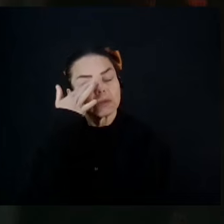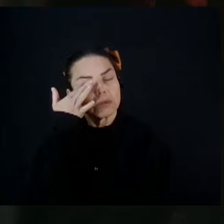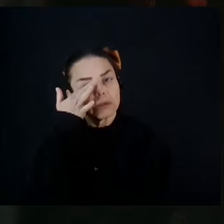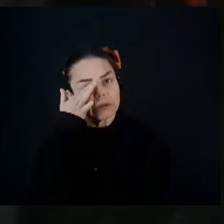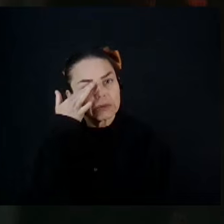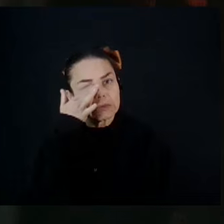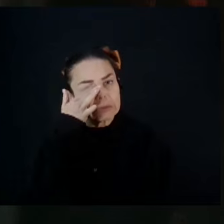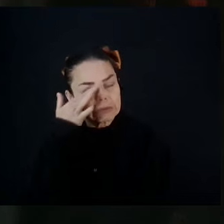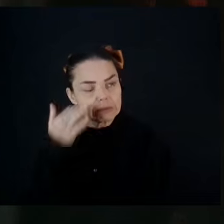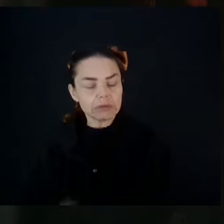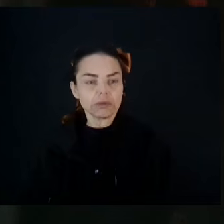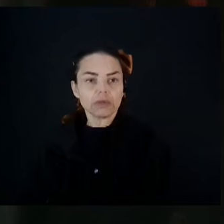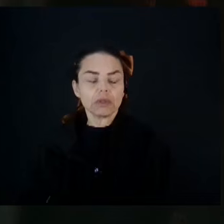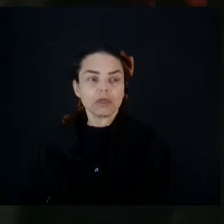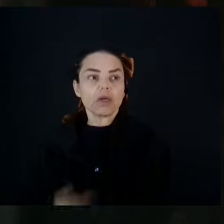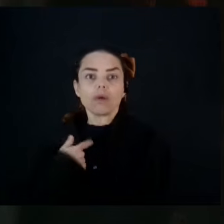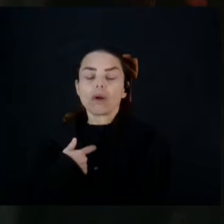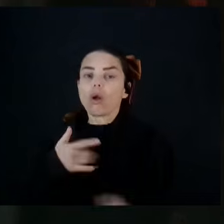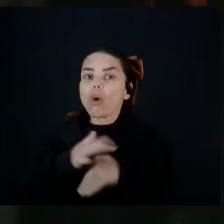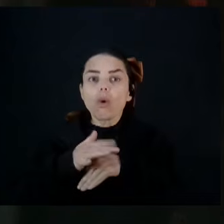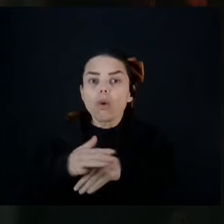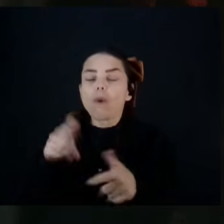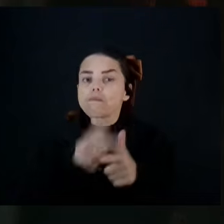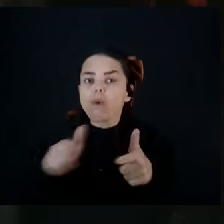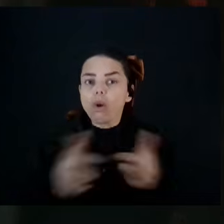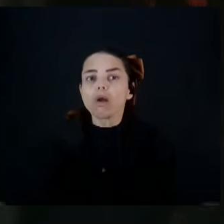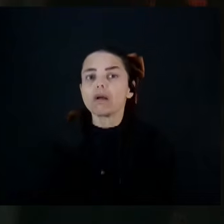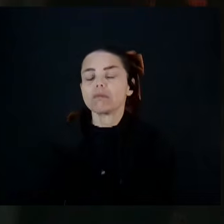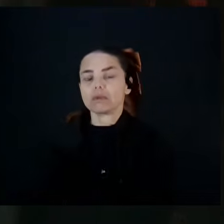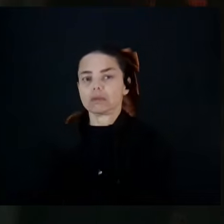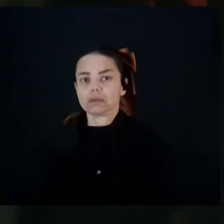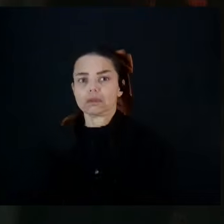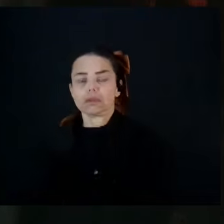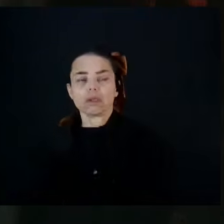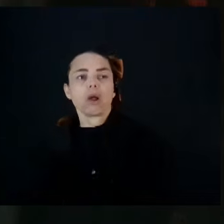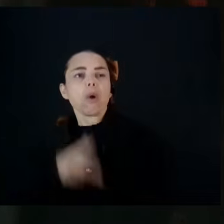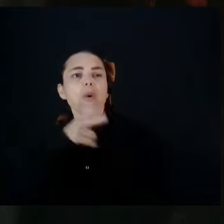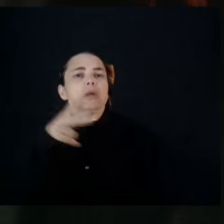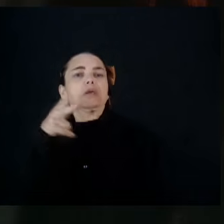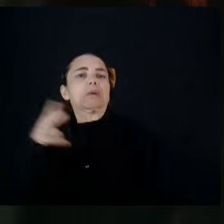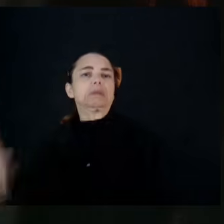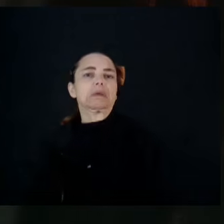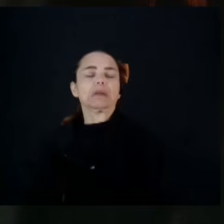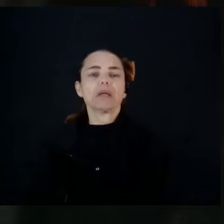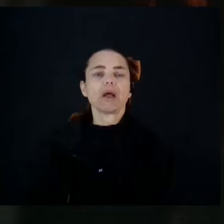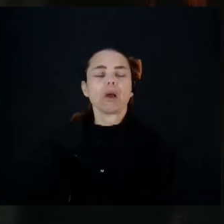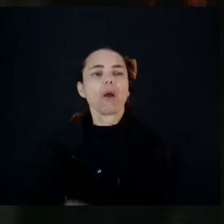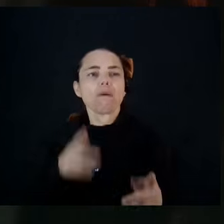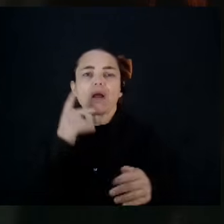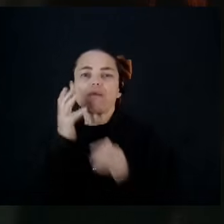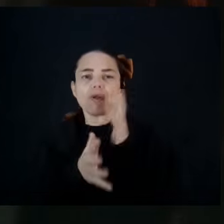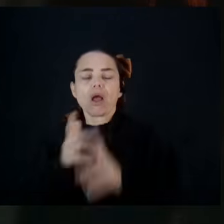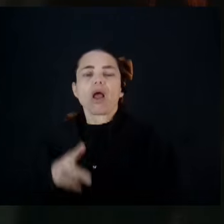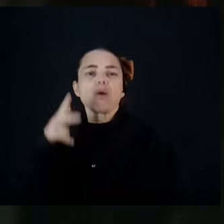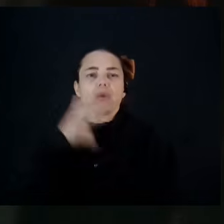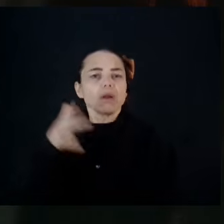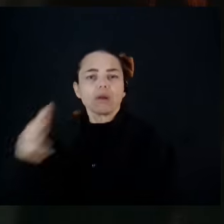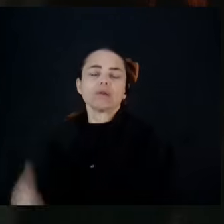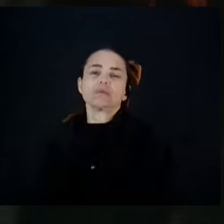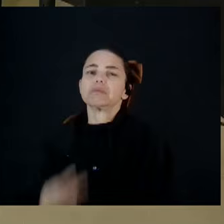uma patologia, como é que a gente percebe? Quais os tratamentos? É possível reverter essa situação,